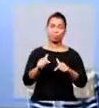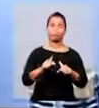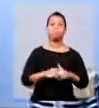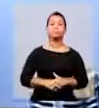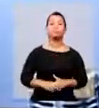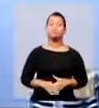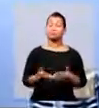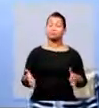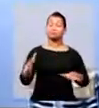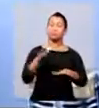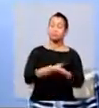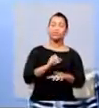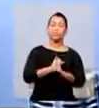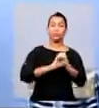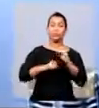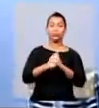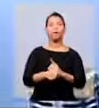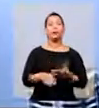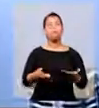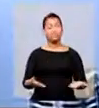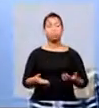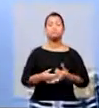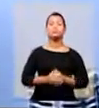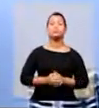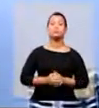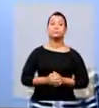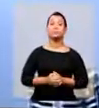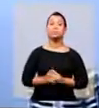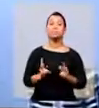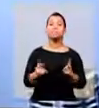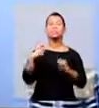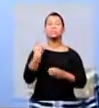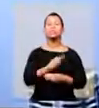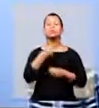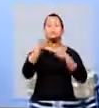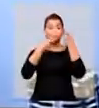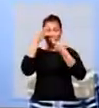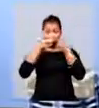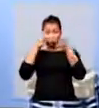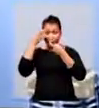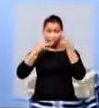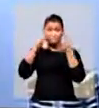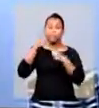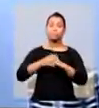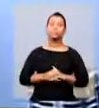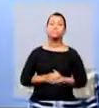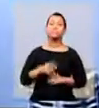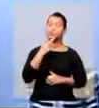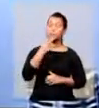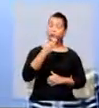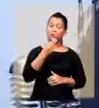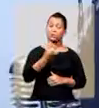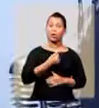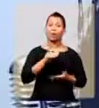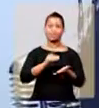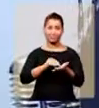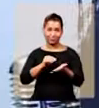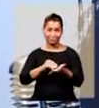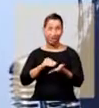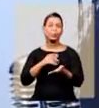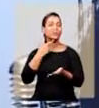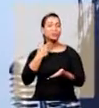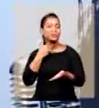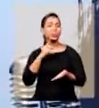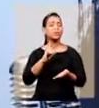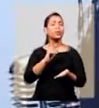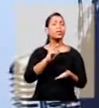nossa preocupação em relação a essa, como você comentou, a má fé, não é, né? Não foi nem sentido má fé, né? Mas do desconhecimento em si. Eu